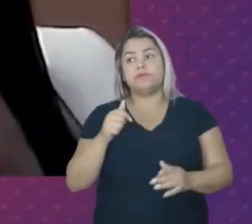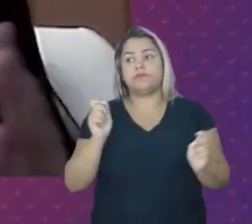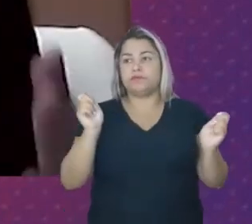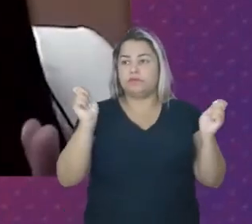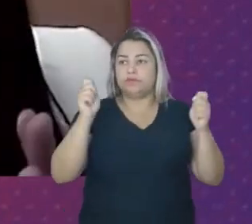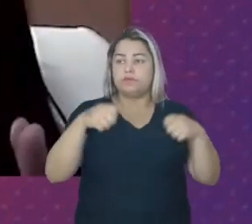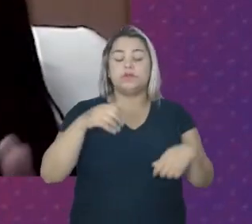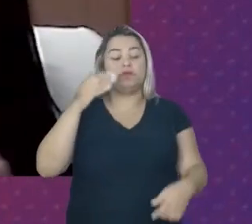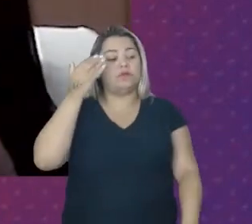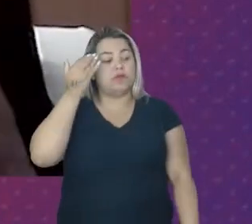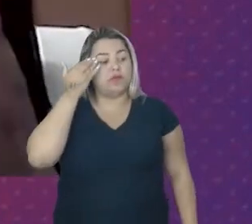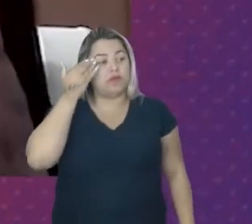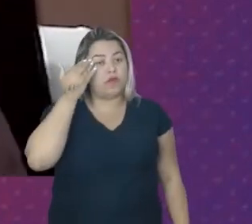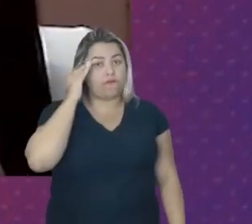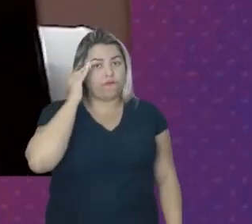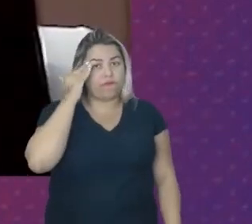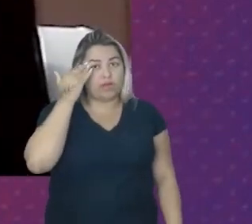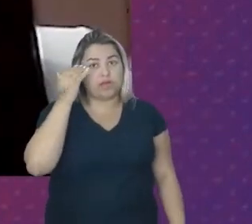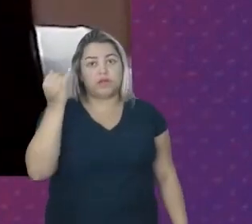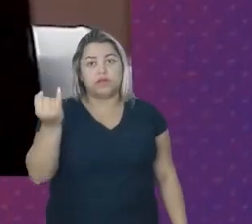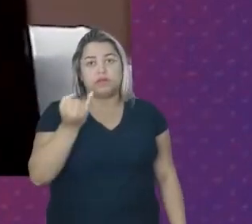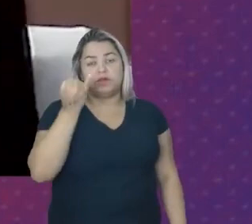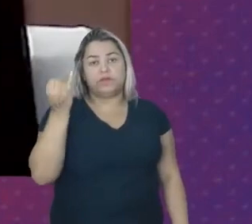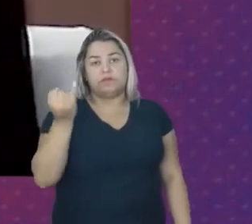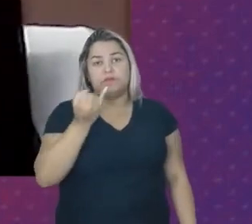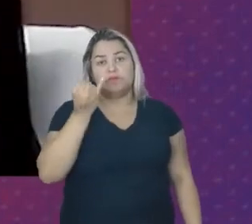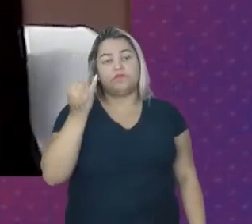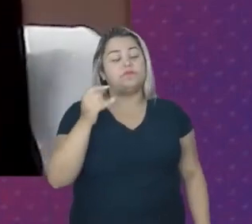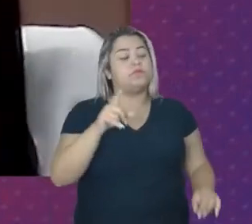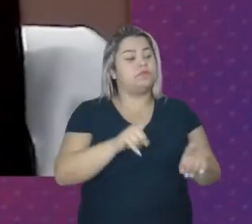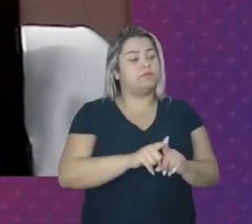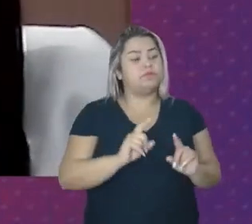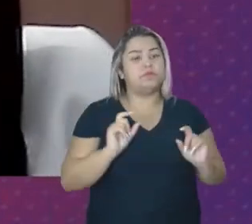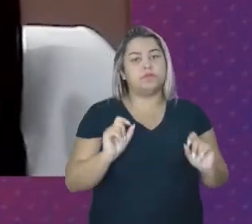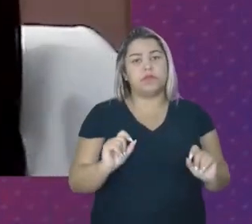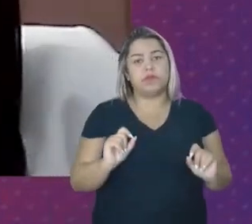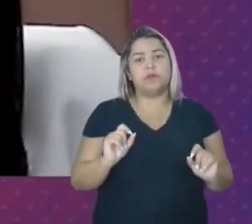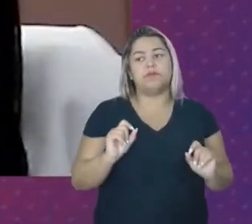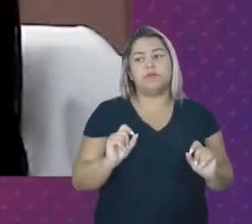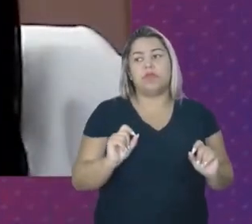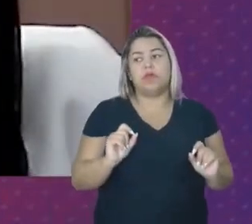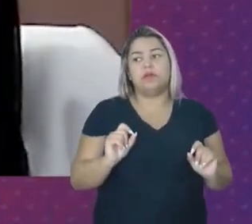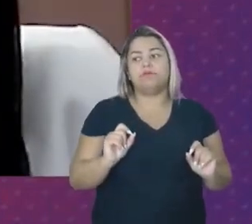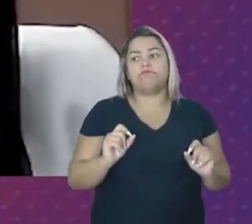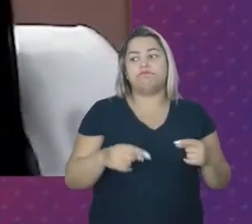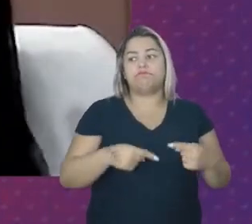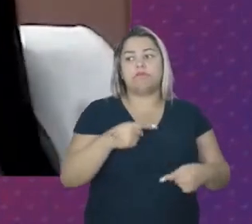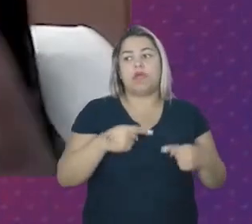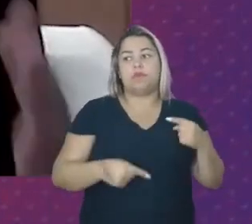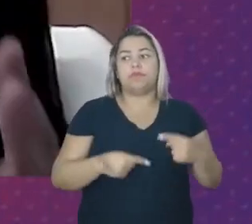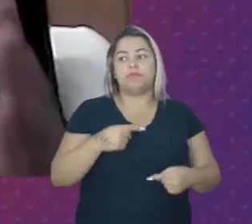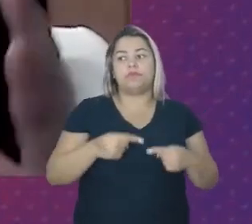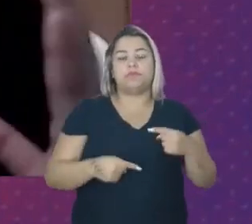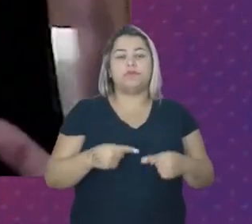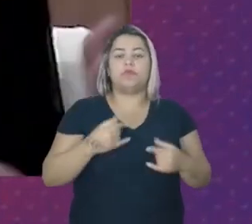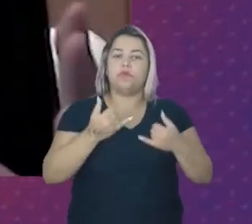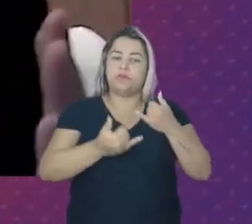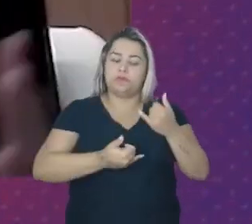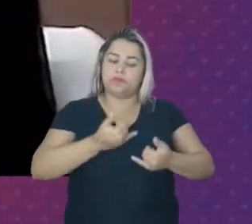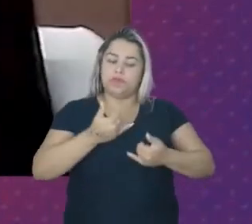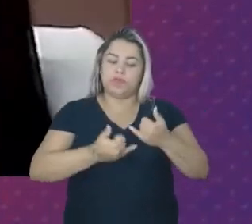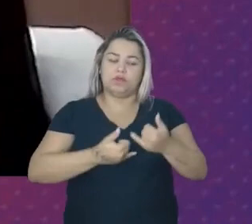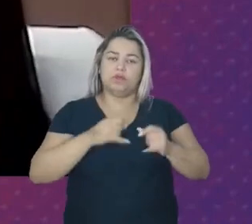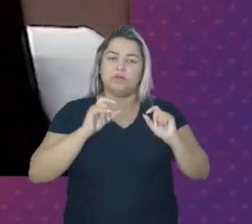precisa compreender a importância do posicionamento na política. E eu brinco com